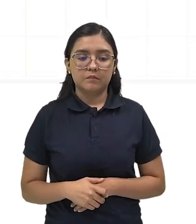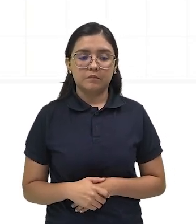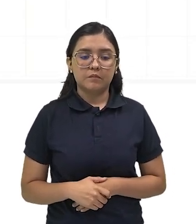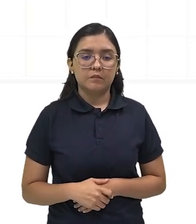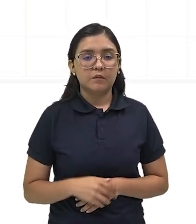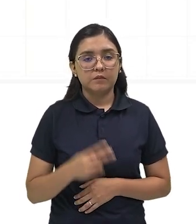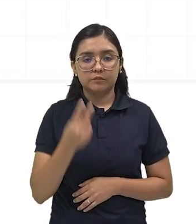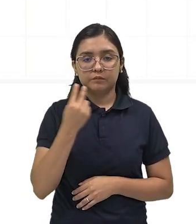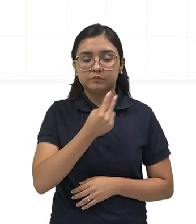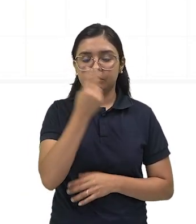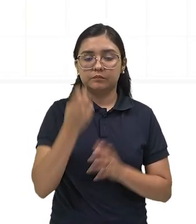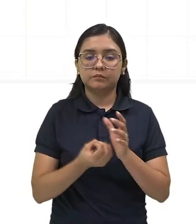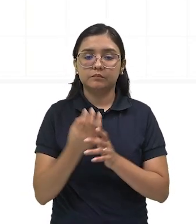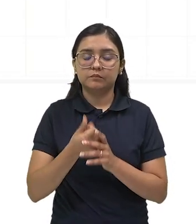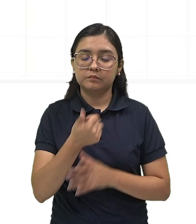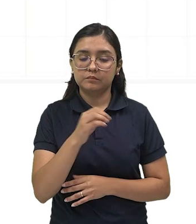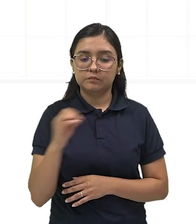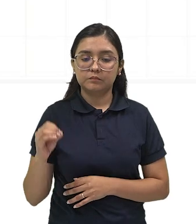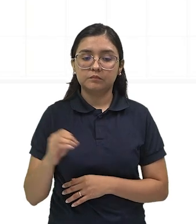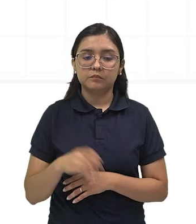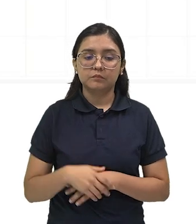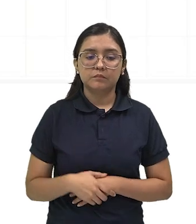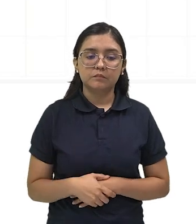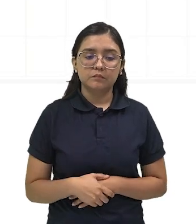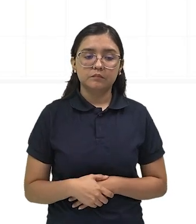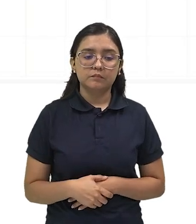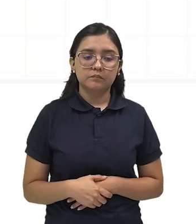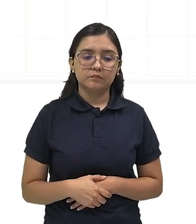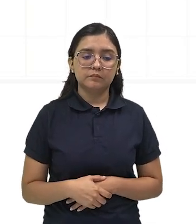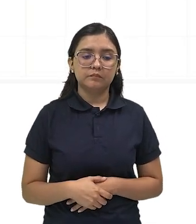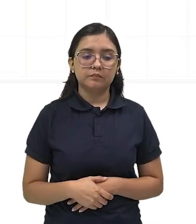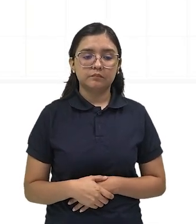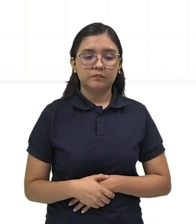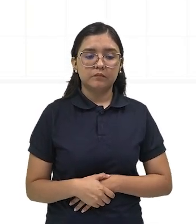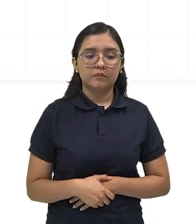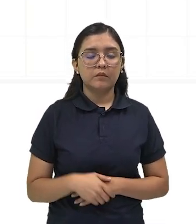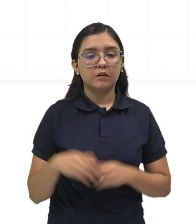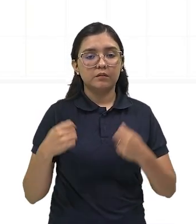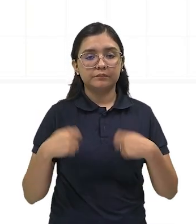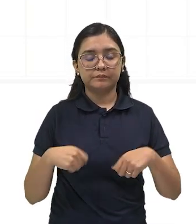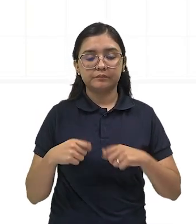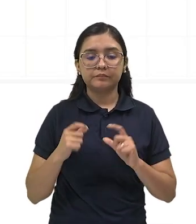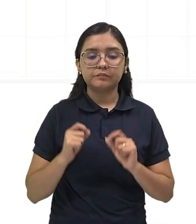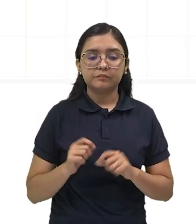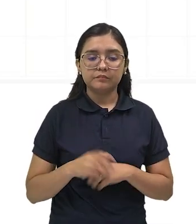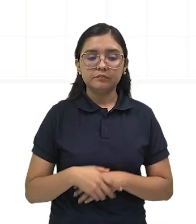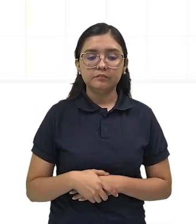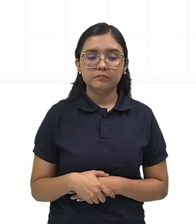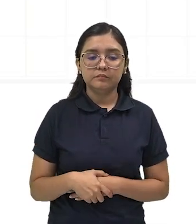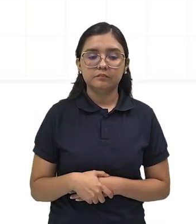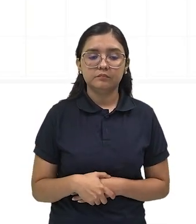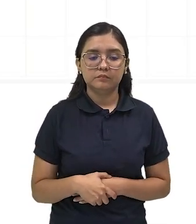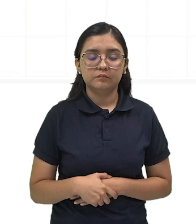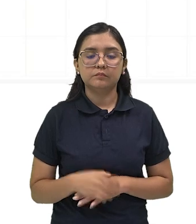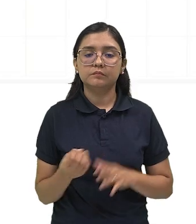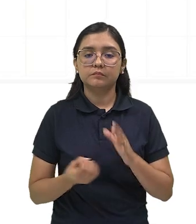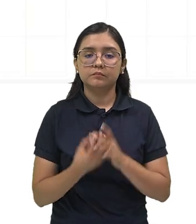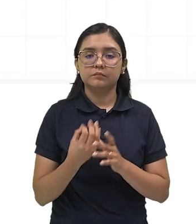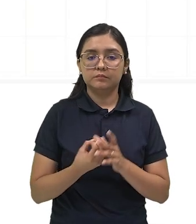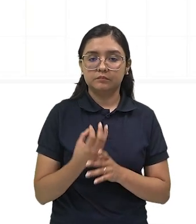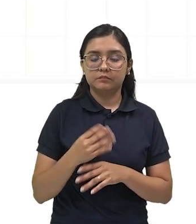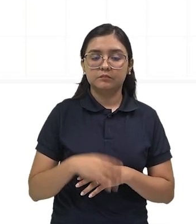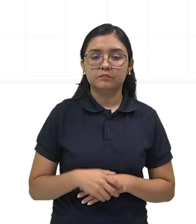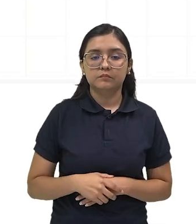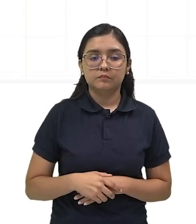vai ser constante. Nós vamos sempre considerar que precisa ser fabricado 50 a cada